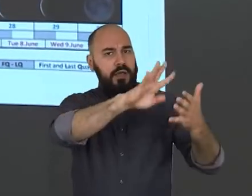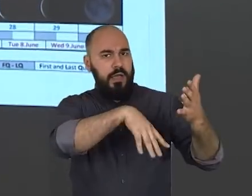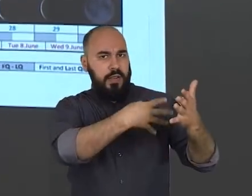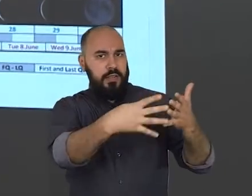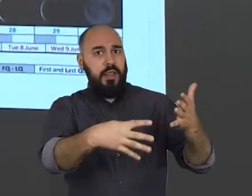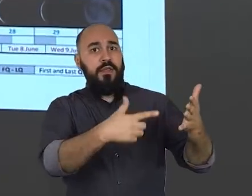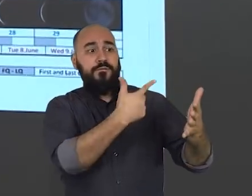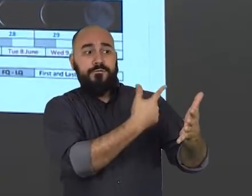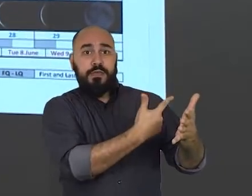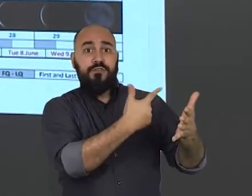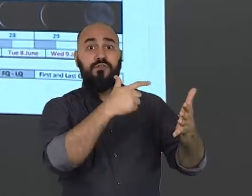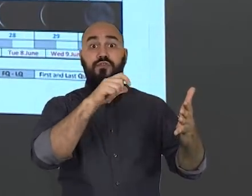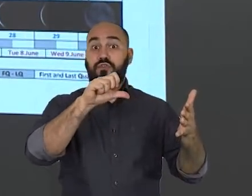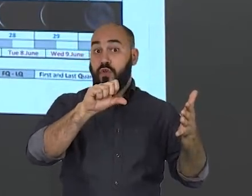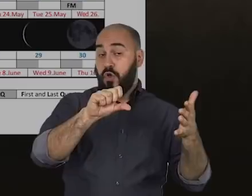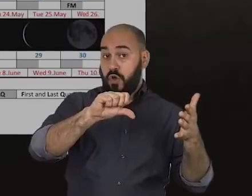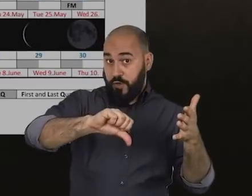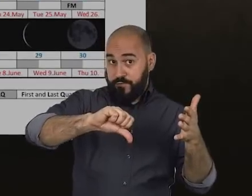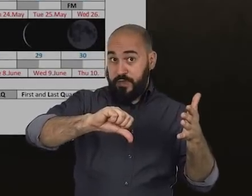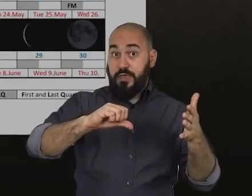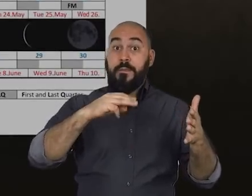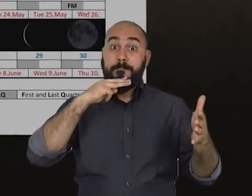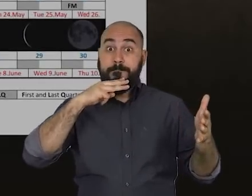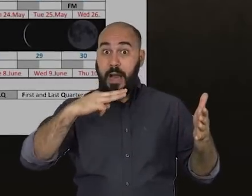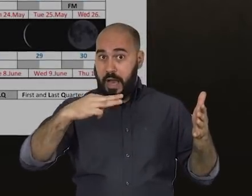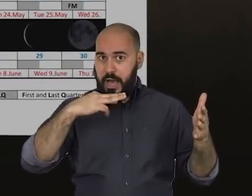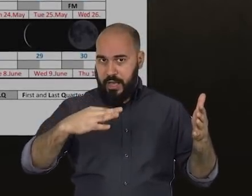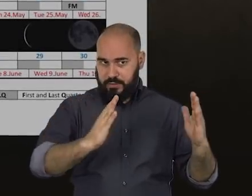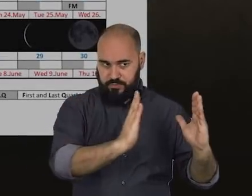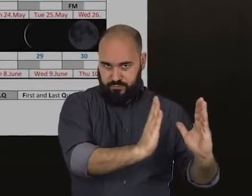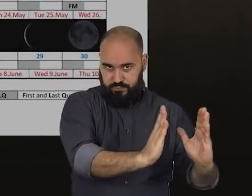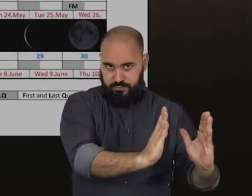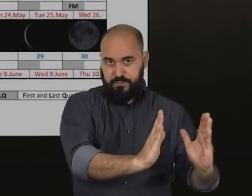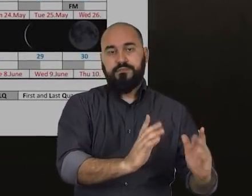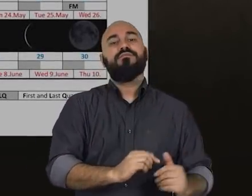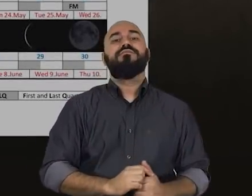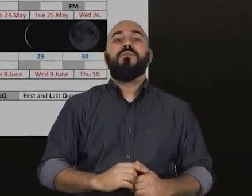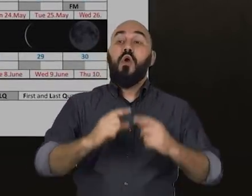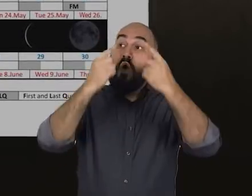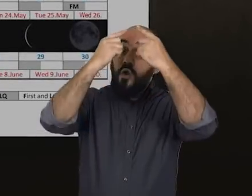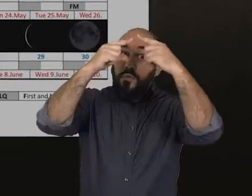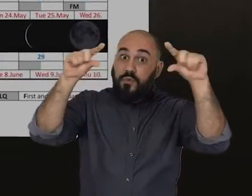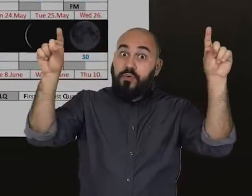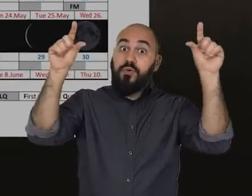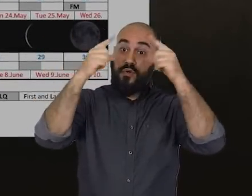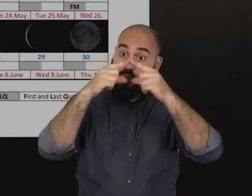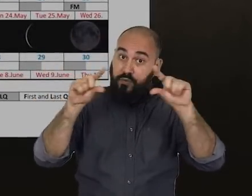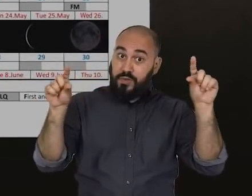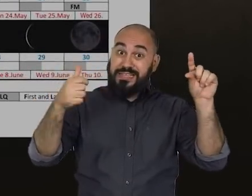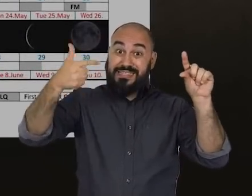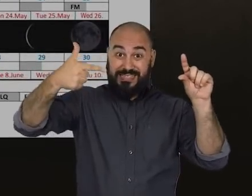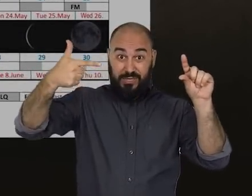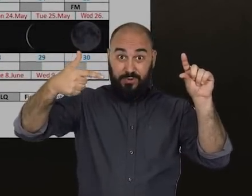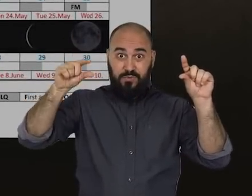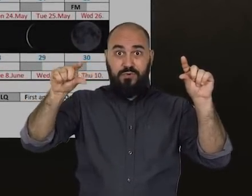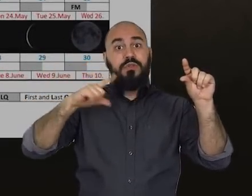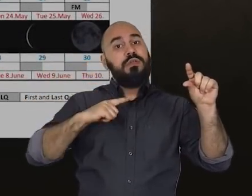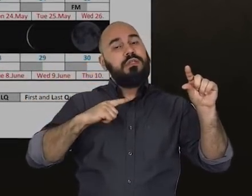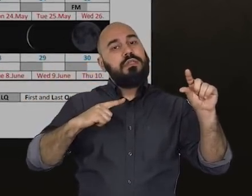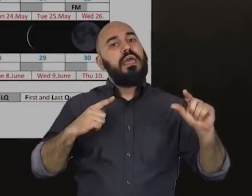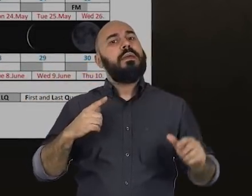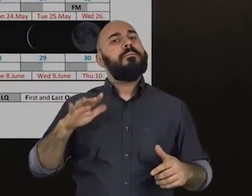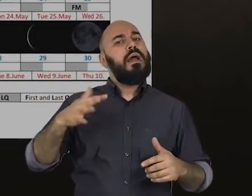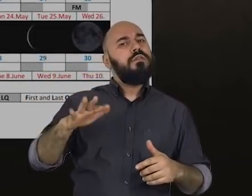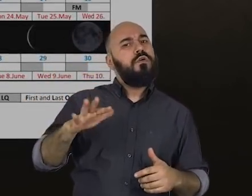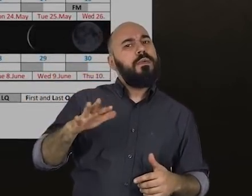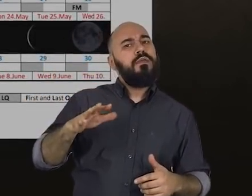dia 29 de março. Você vê na segunda linha, aqui o dia 29 de março do nosso calendário seria